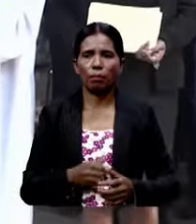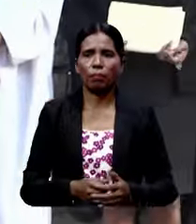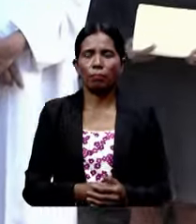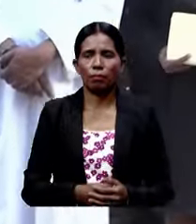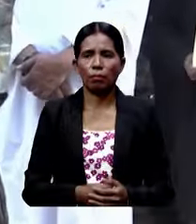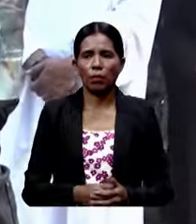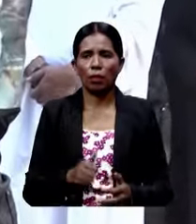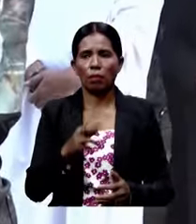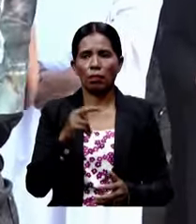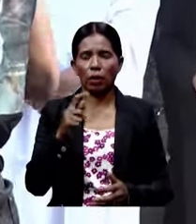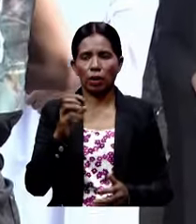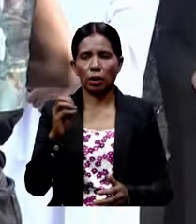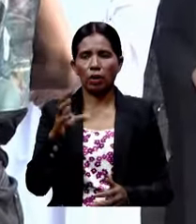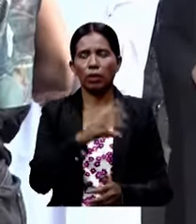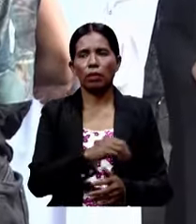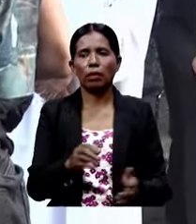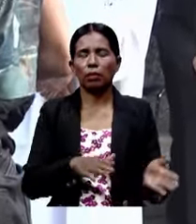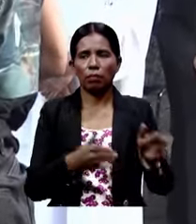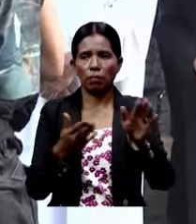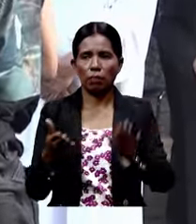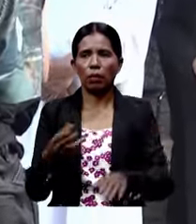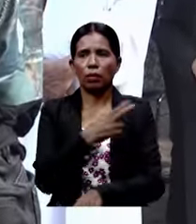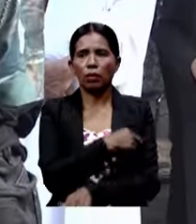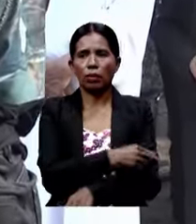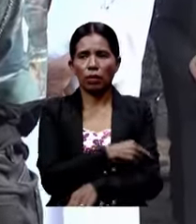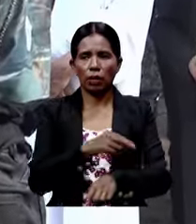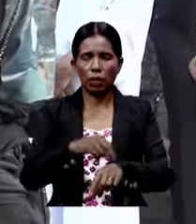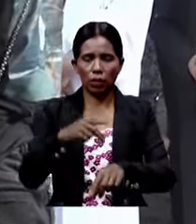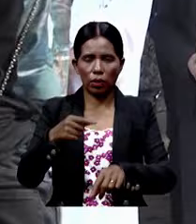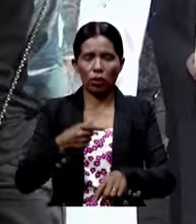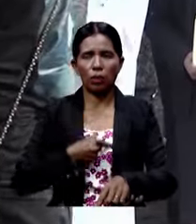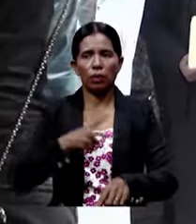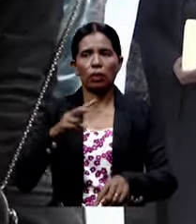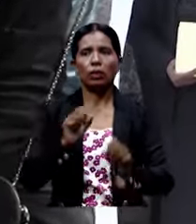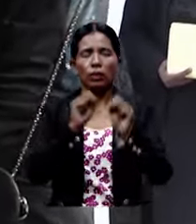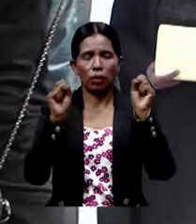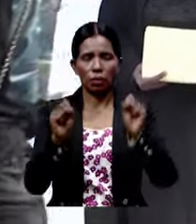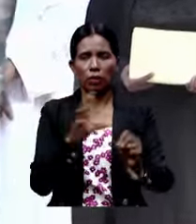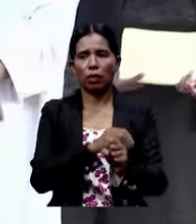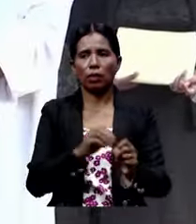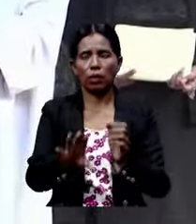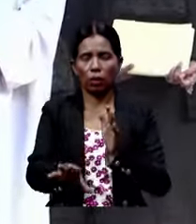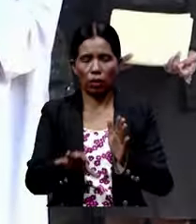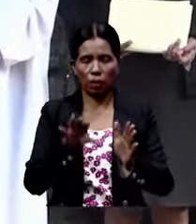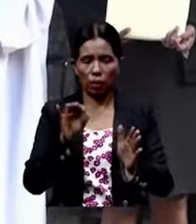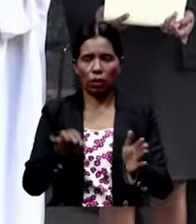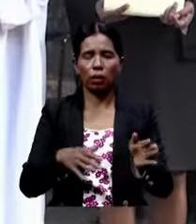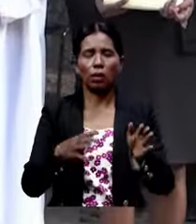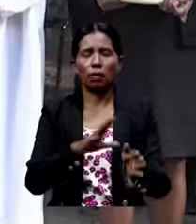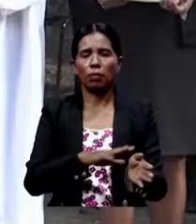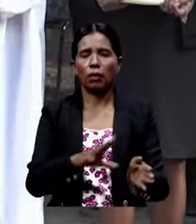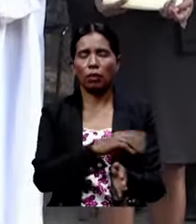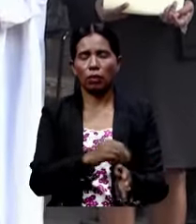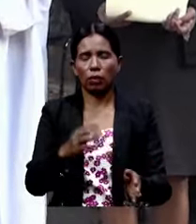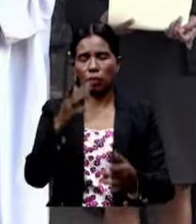Matebian Amandio de sa Benevides hakotu is e Hospital Nacional Guido Valadares sábado ne hafoi nheta na takasão e aeroporto